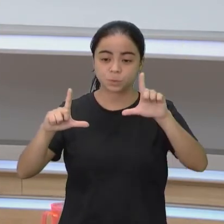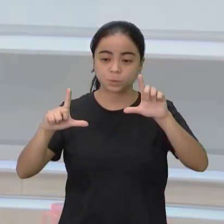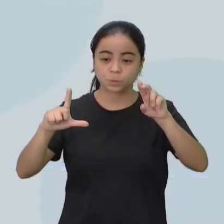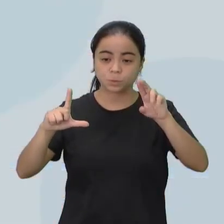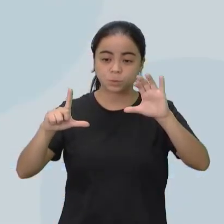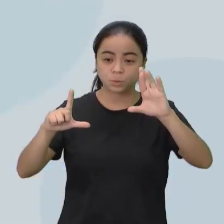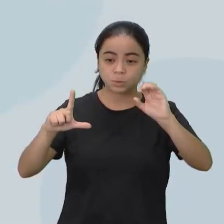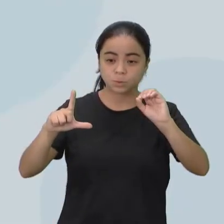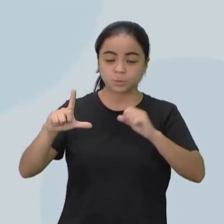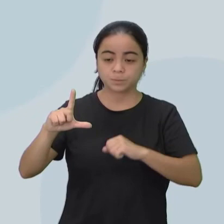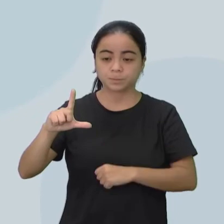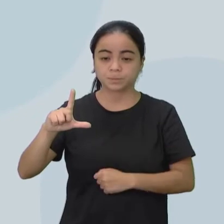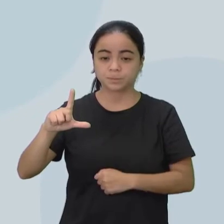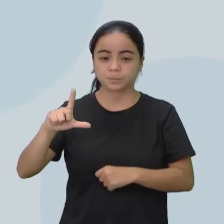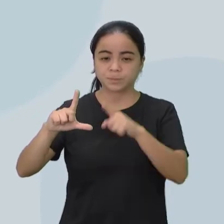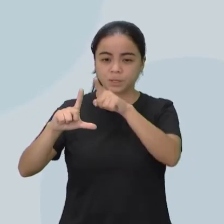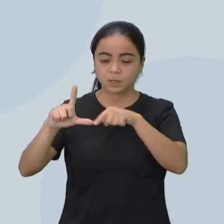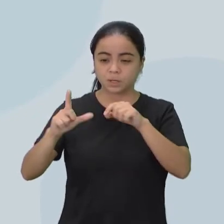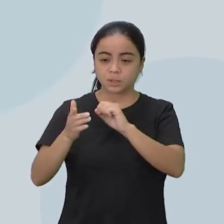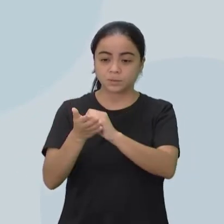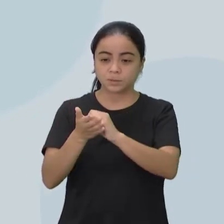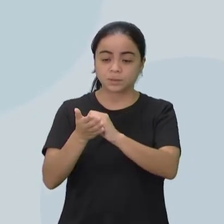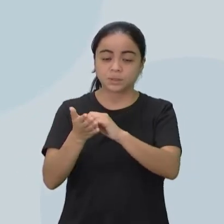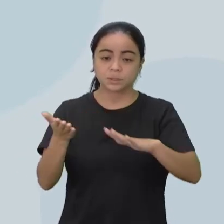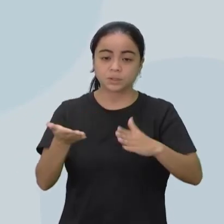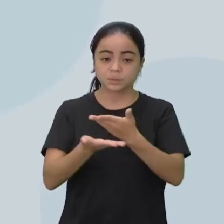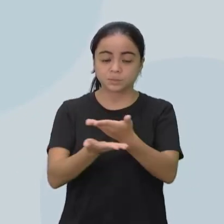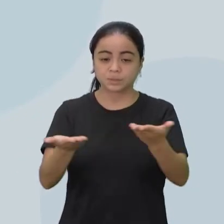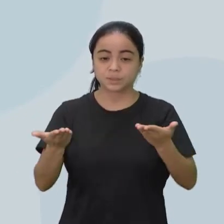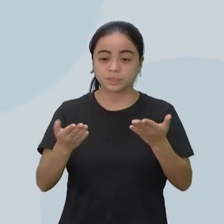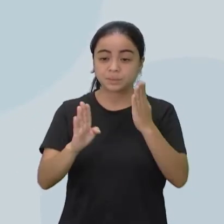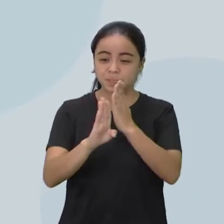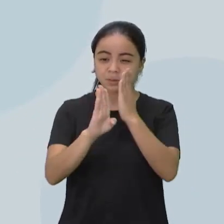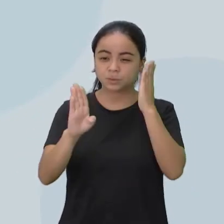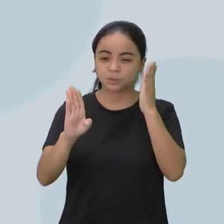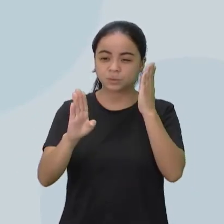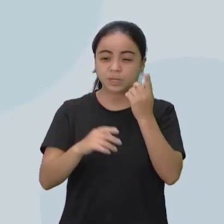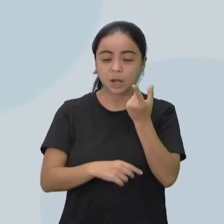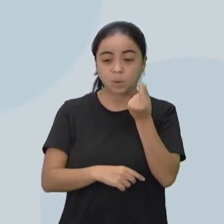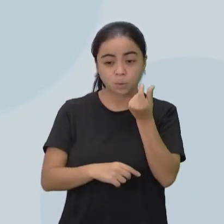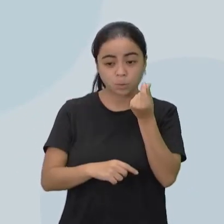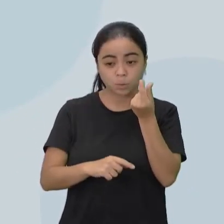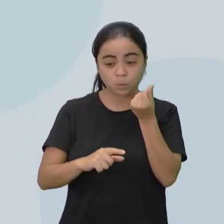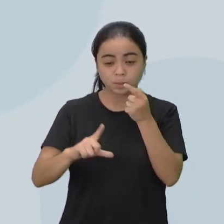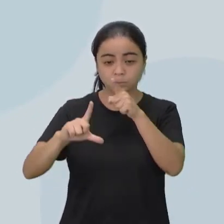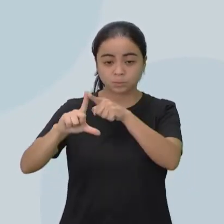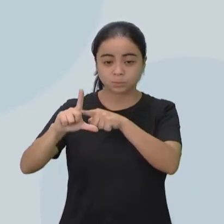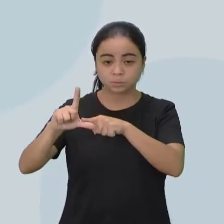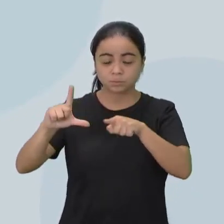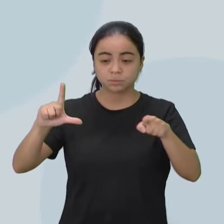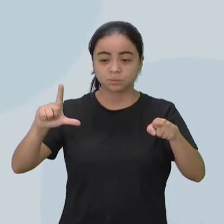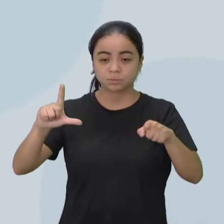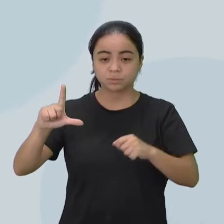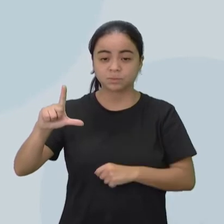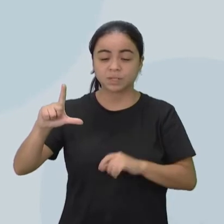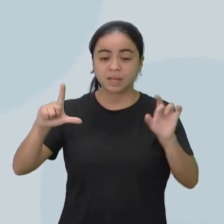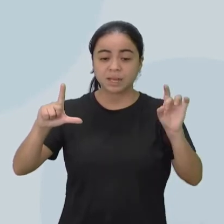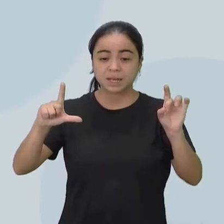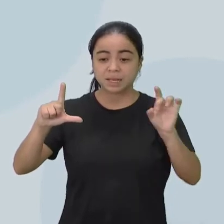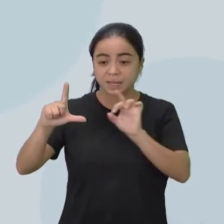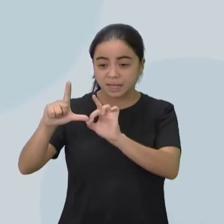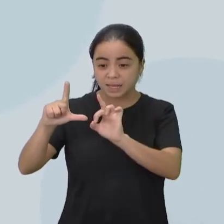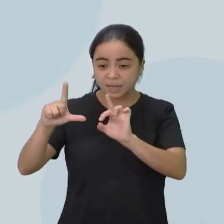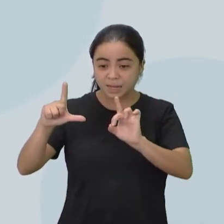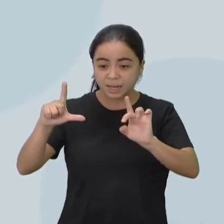lá, eu deixei para vocês essa atividade falando para vocês descobrirem, né, quanto foi o lucro aí em cada um